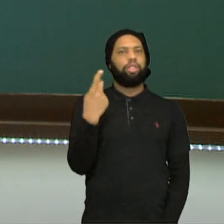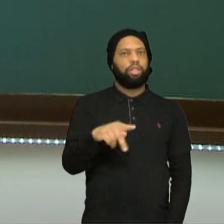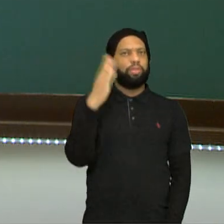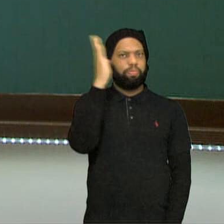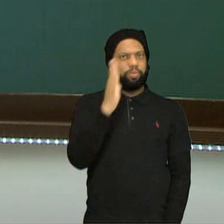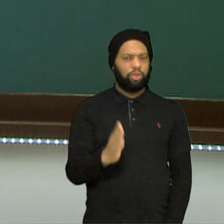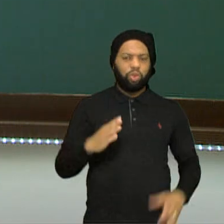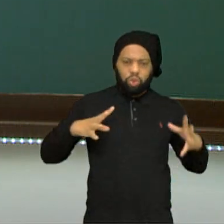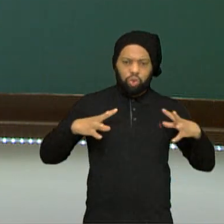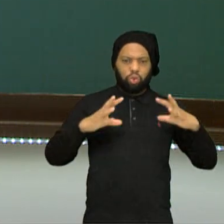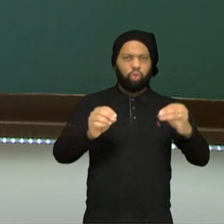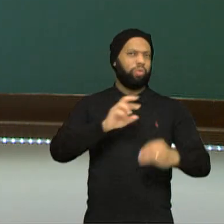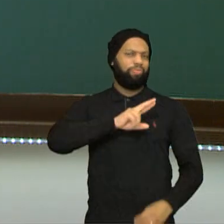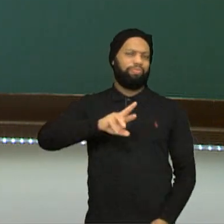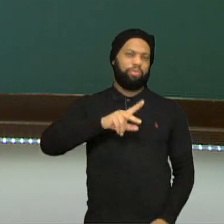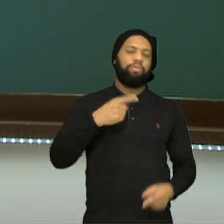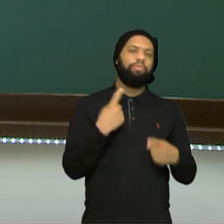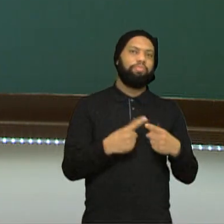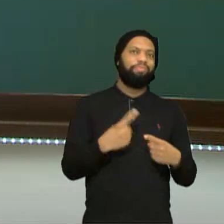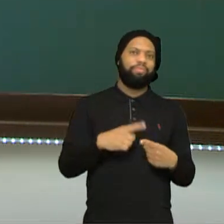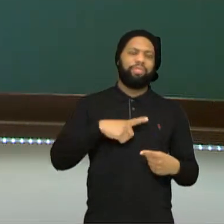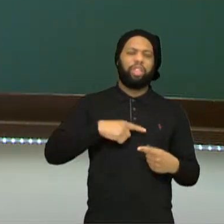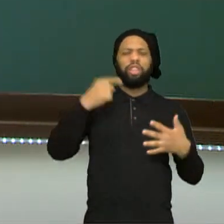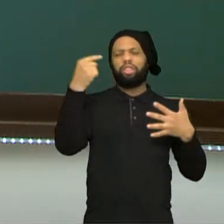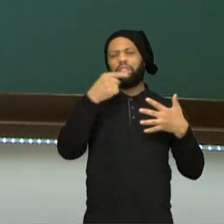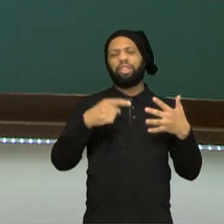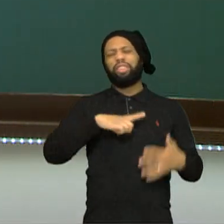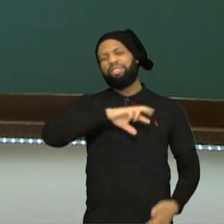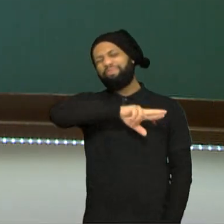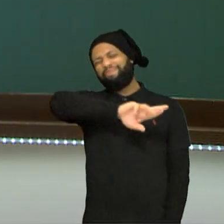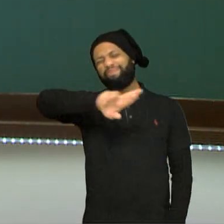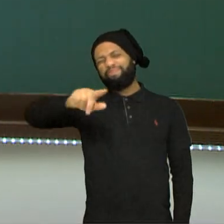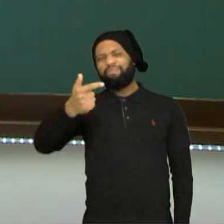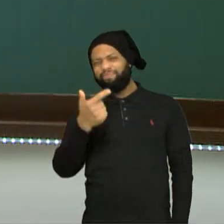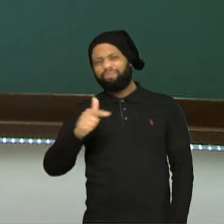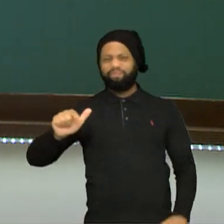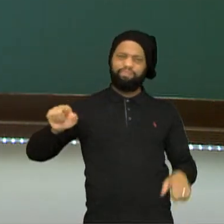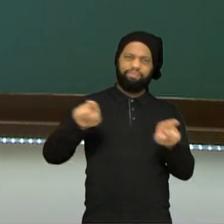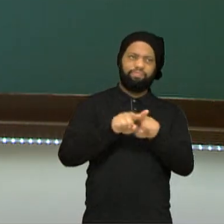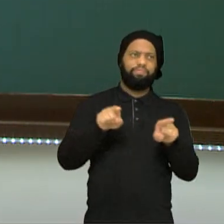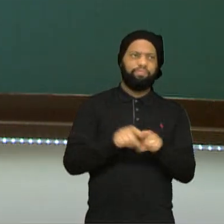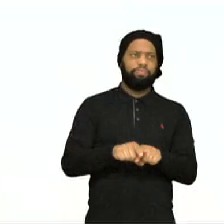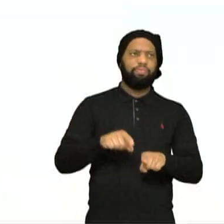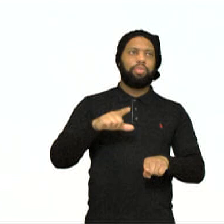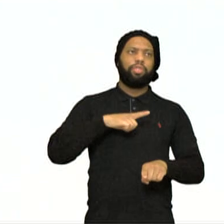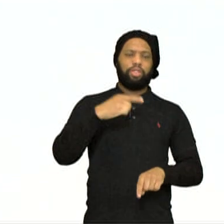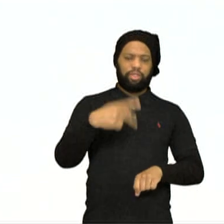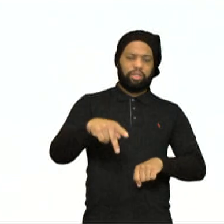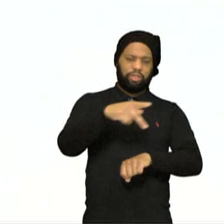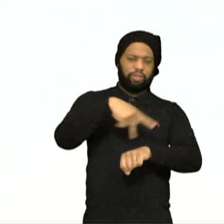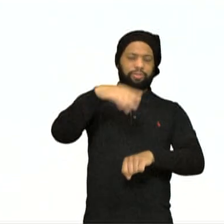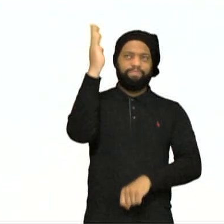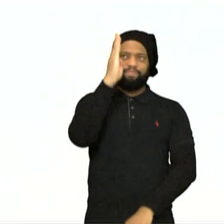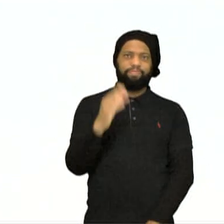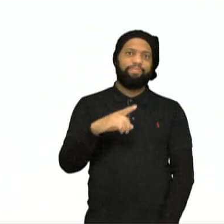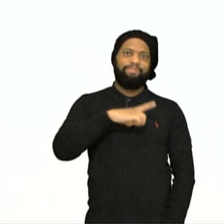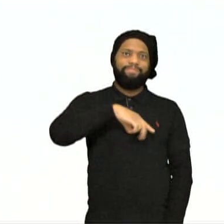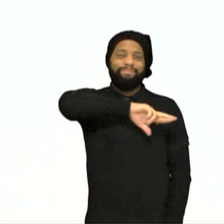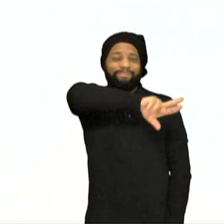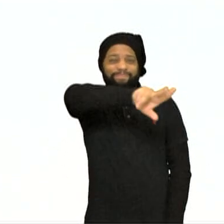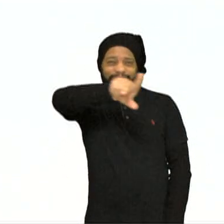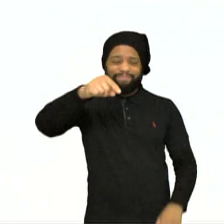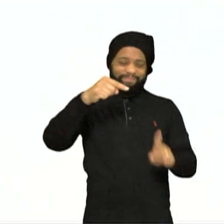falamos sobre todas, porque é muito rico, tem muitos outros, né, estilos musicais. Então, no nosso país é rico em ritmos e estilos